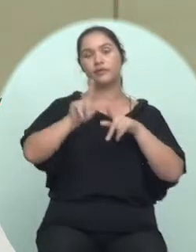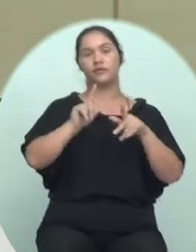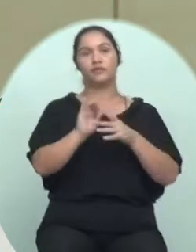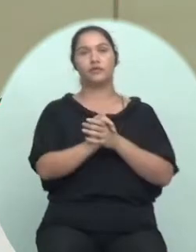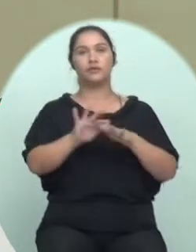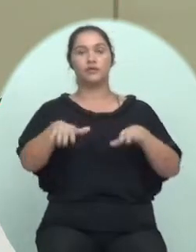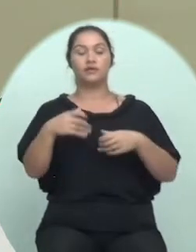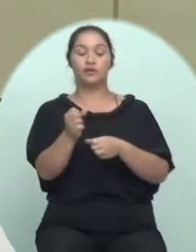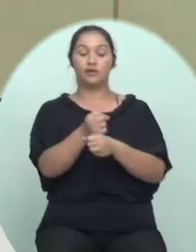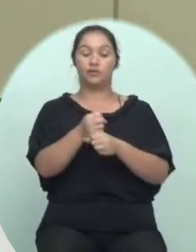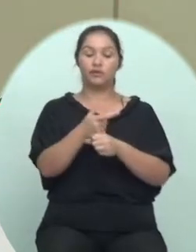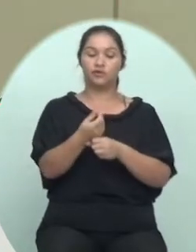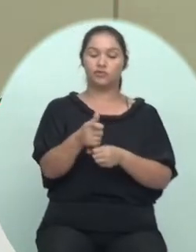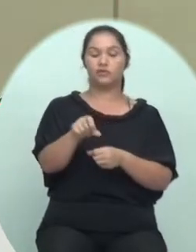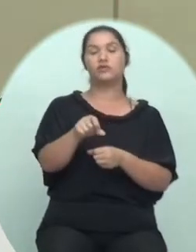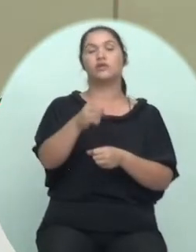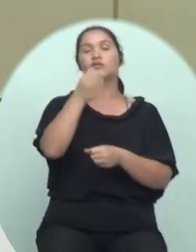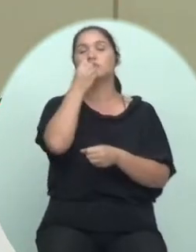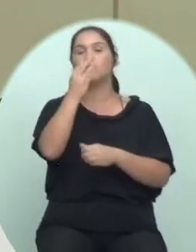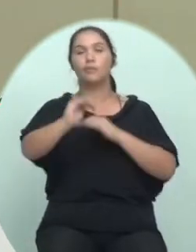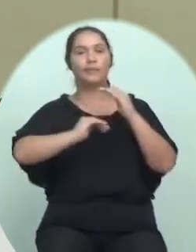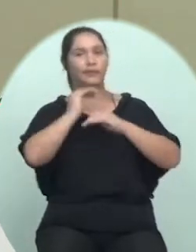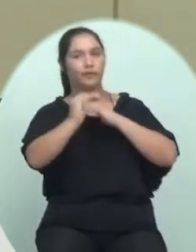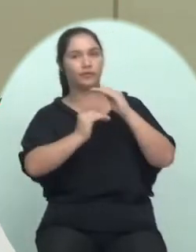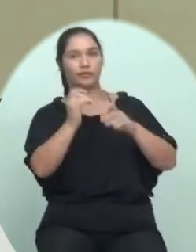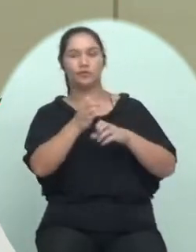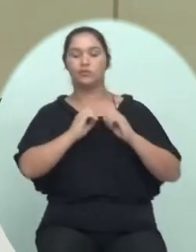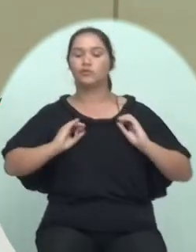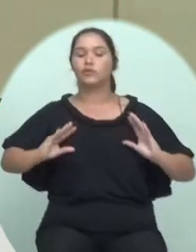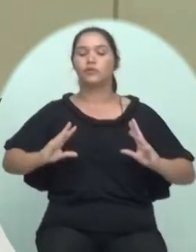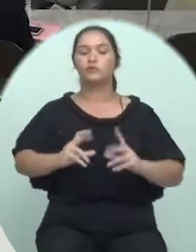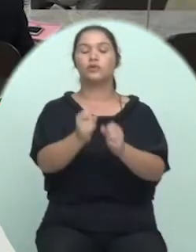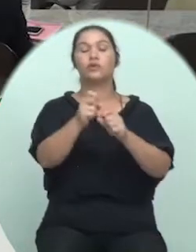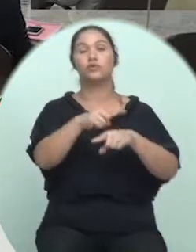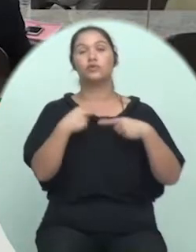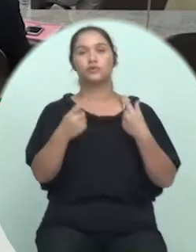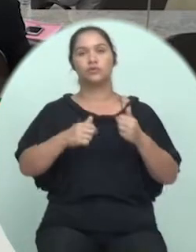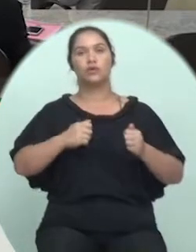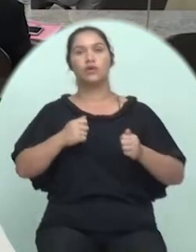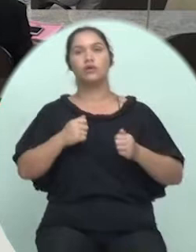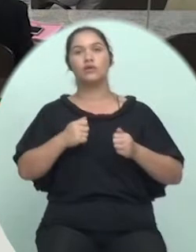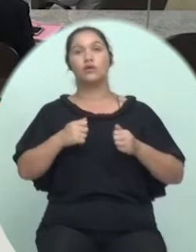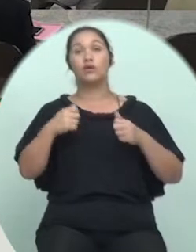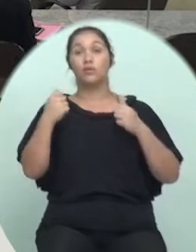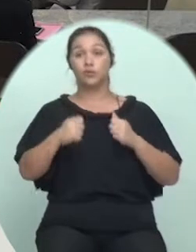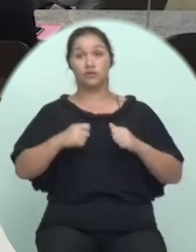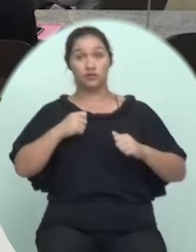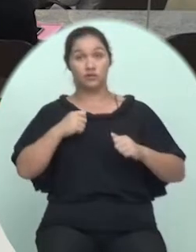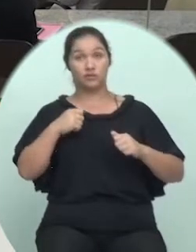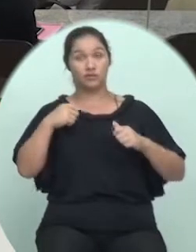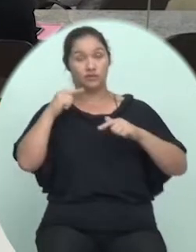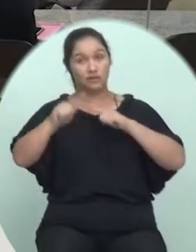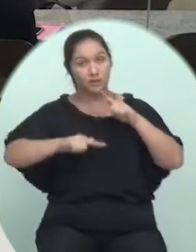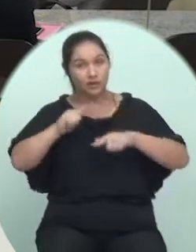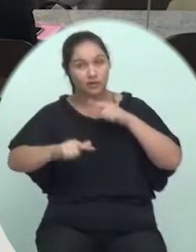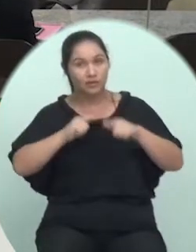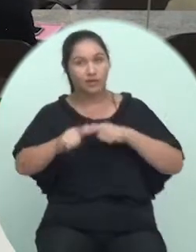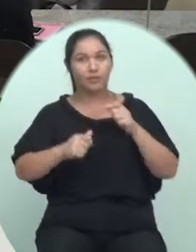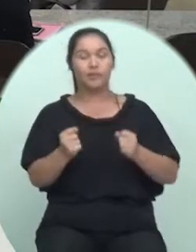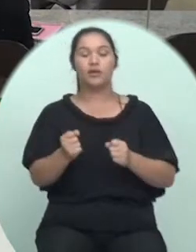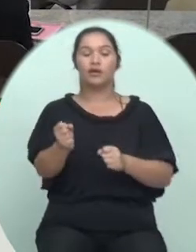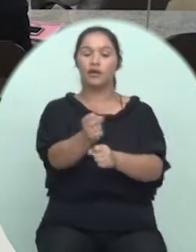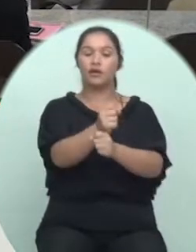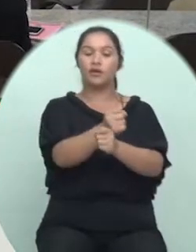produtivo para nós todos vereadores, que a gente possa trabalhar mais forte ainda para a nossa população. Eu quero ver